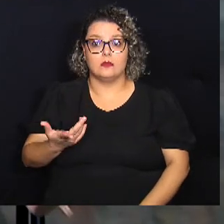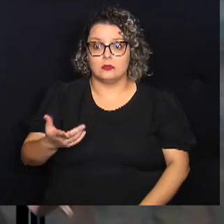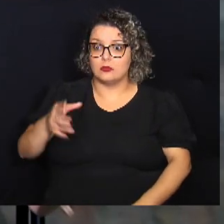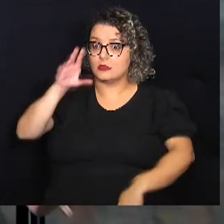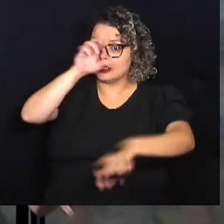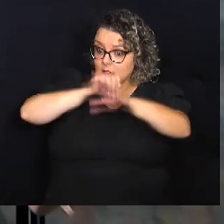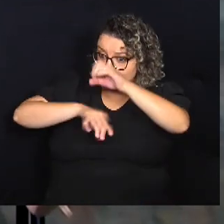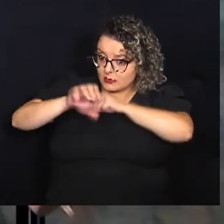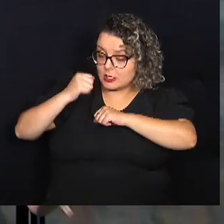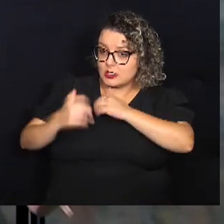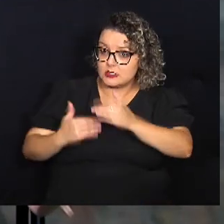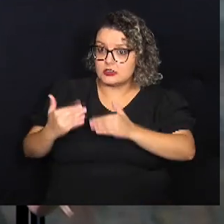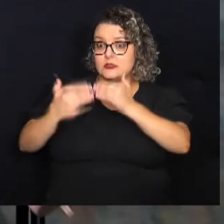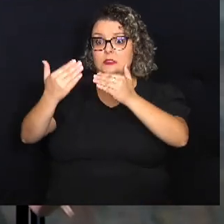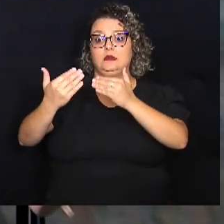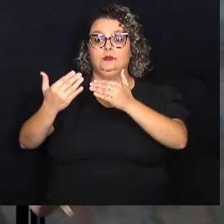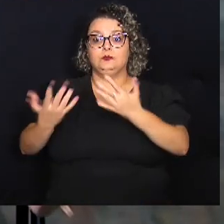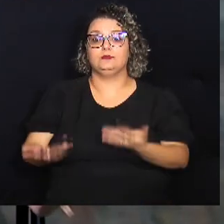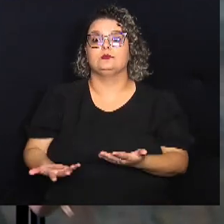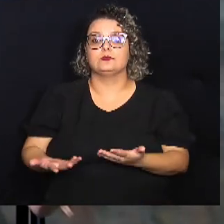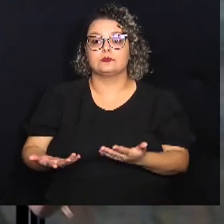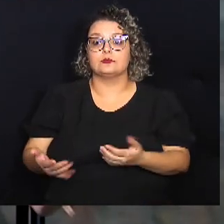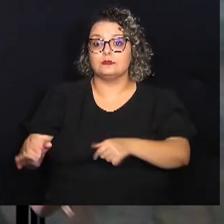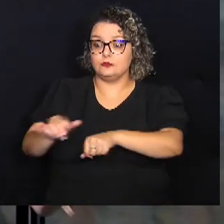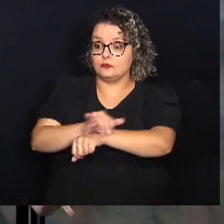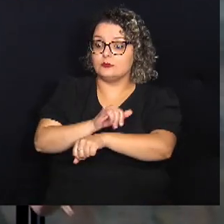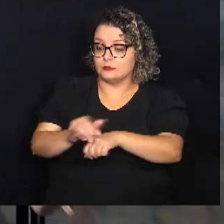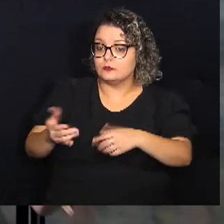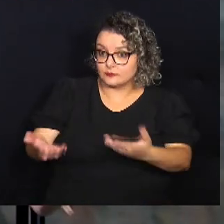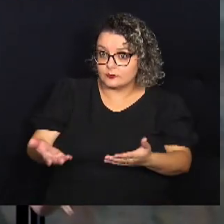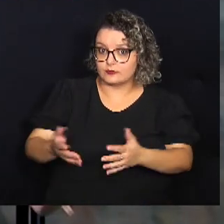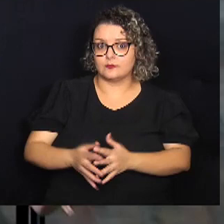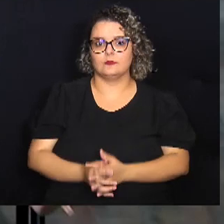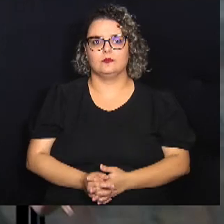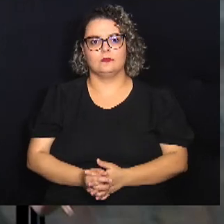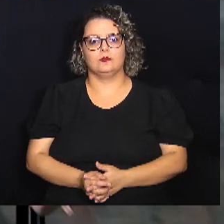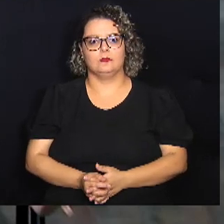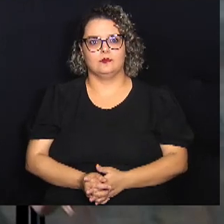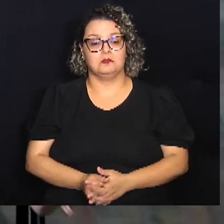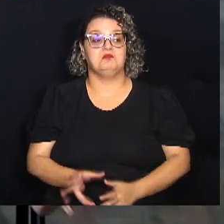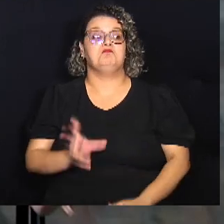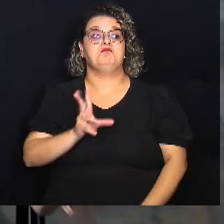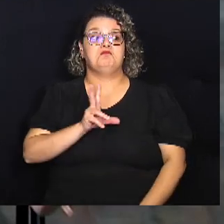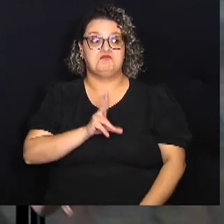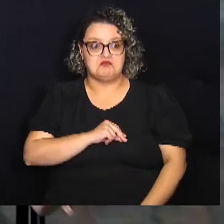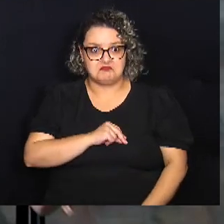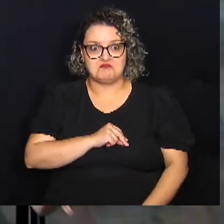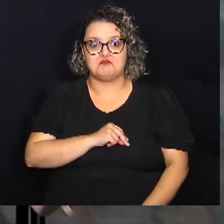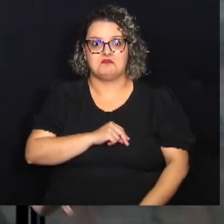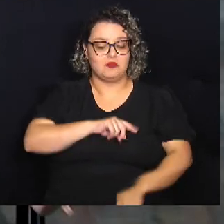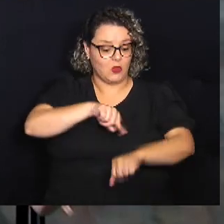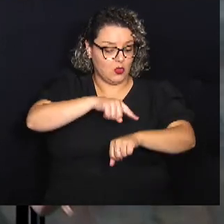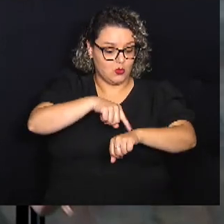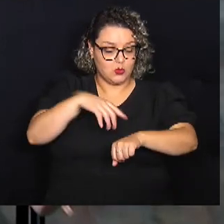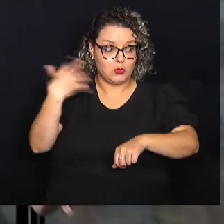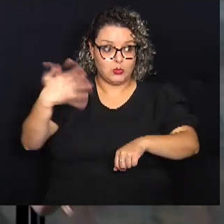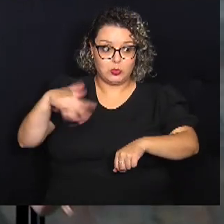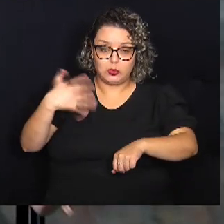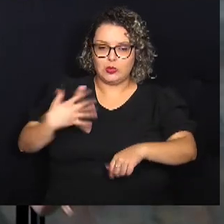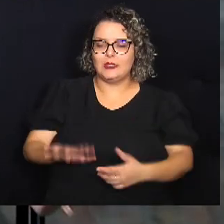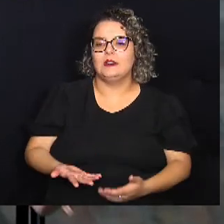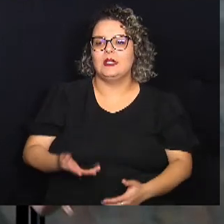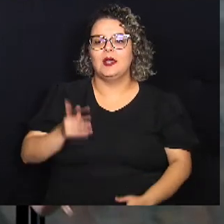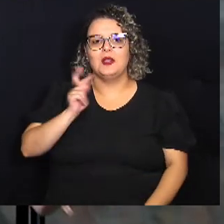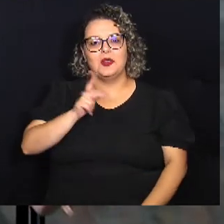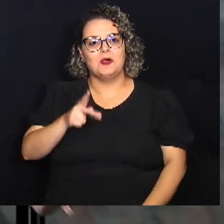poder desenvolver essa estratégia, né? Como a senhora, olha, o tempo passou rapidinho, não é? A